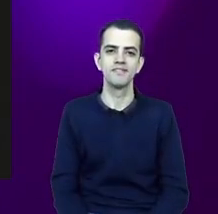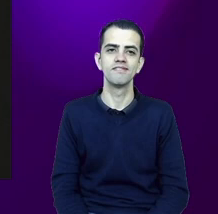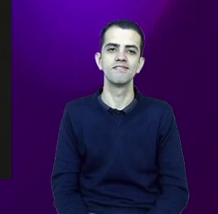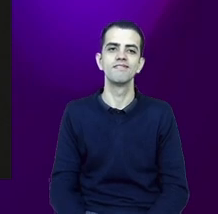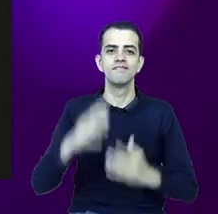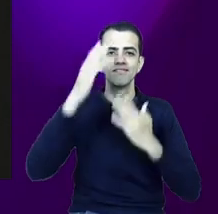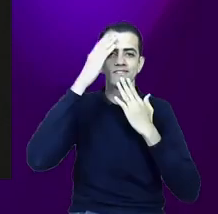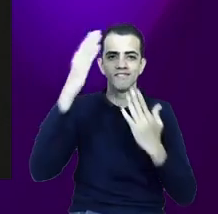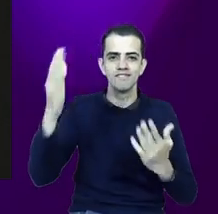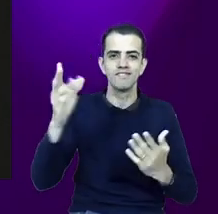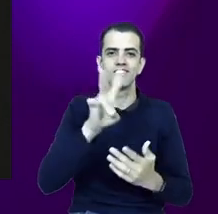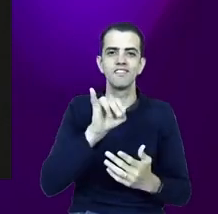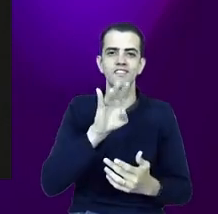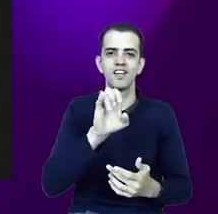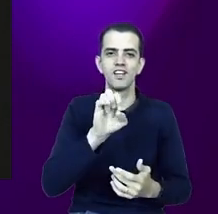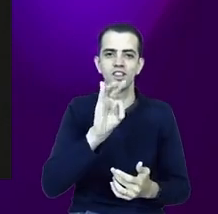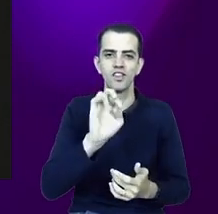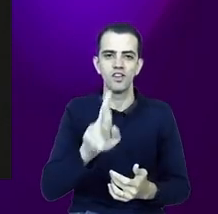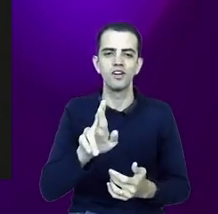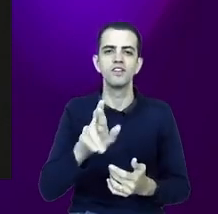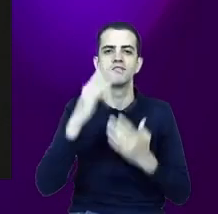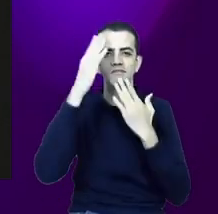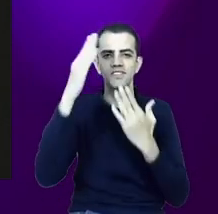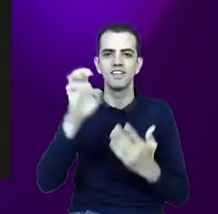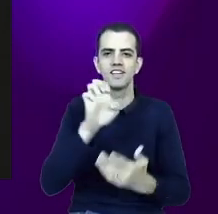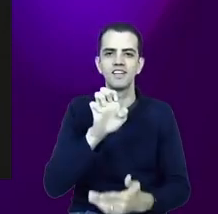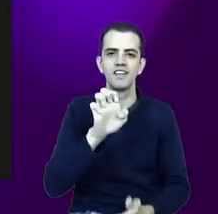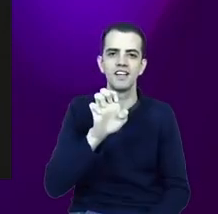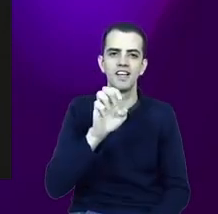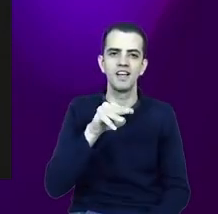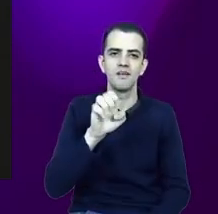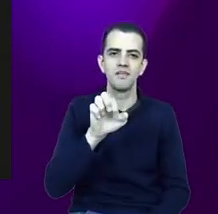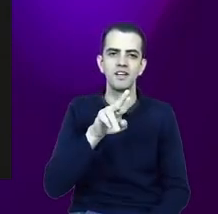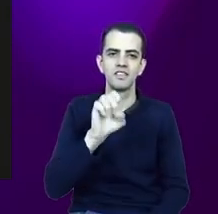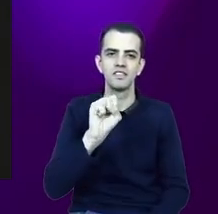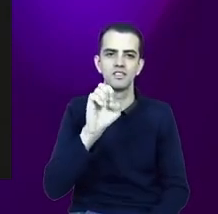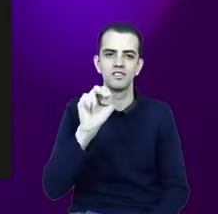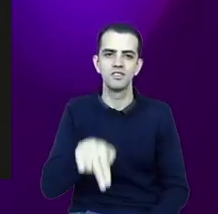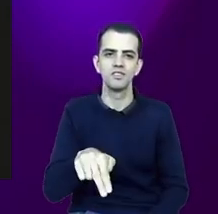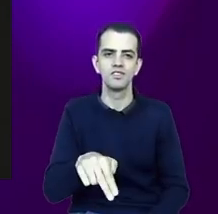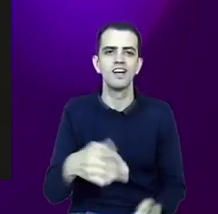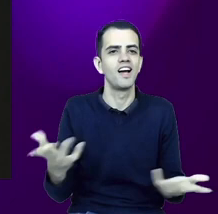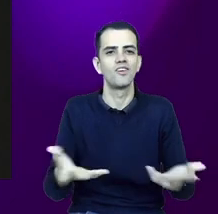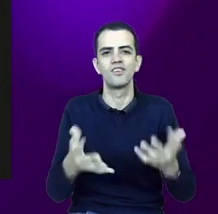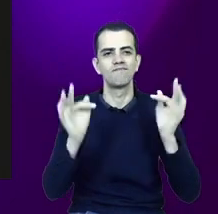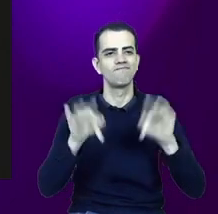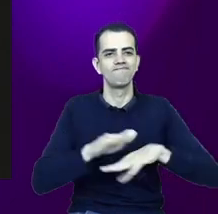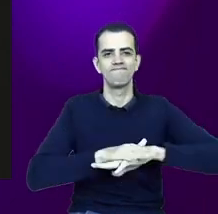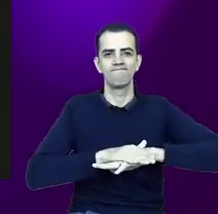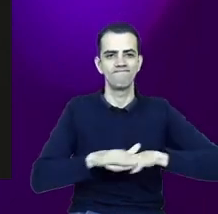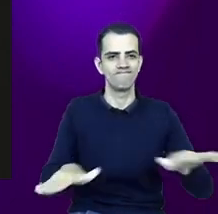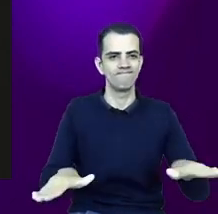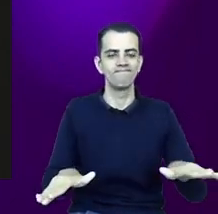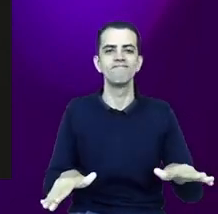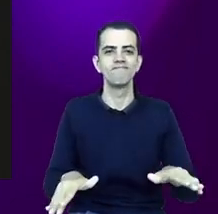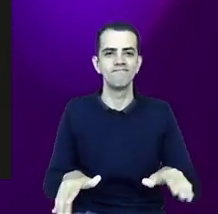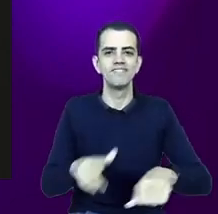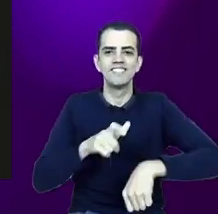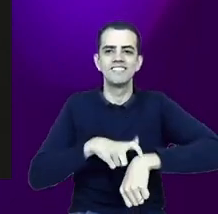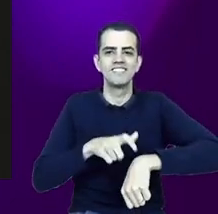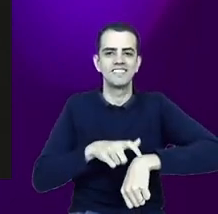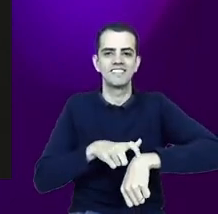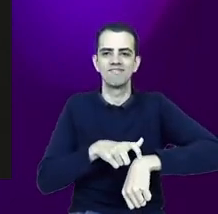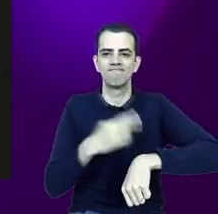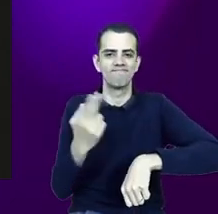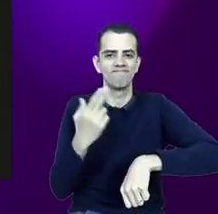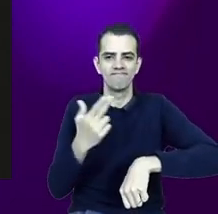Obrigado, Vitor. Obrigado, Wellington. Nós temos que encerrar essa sessão por conta do